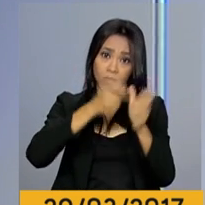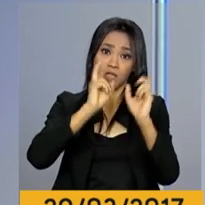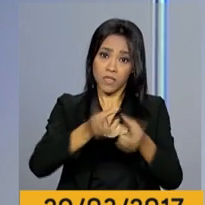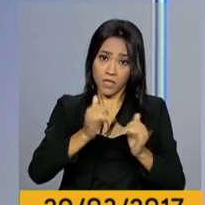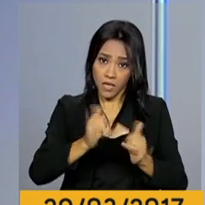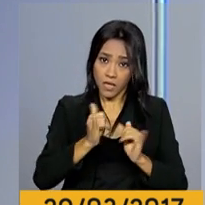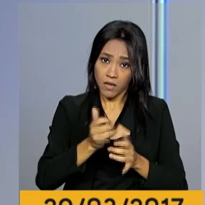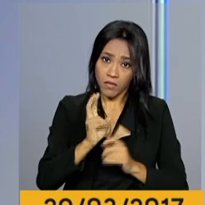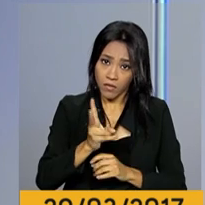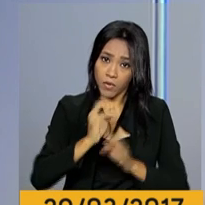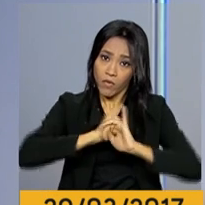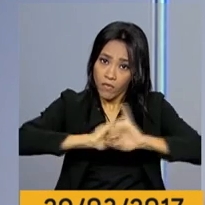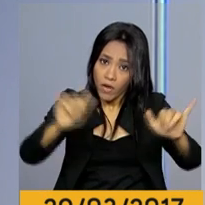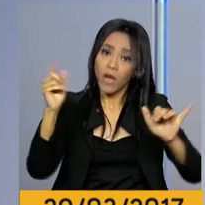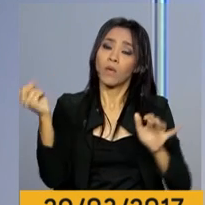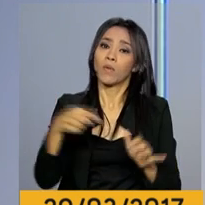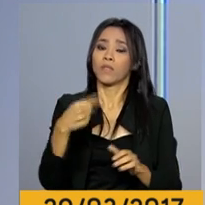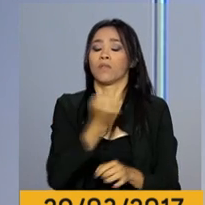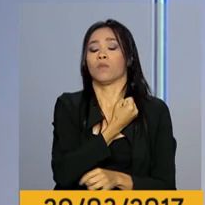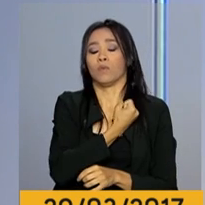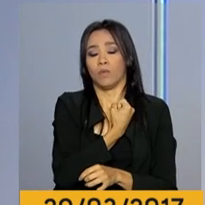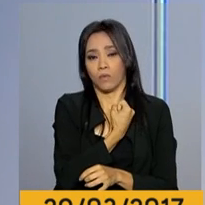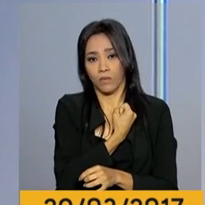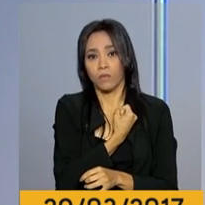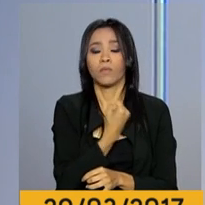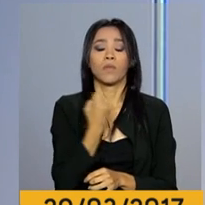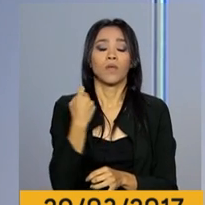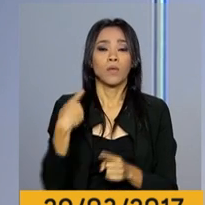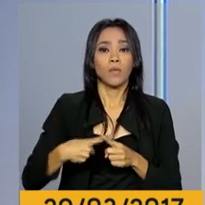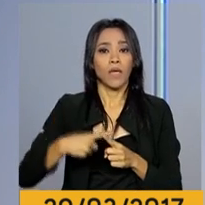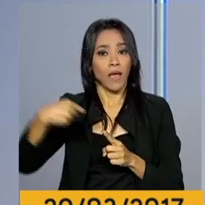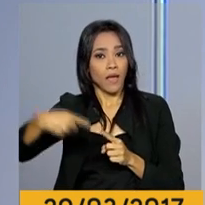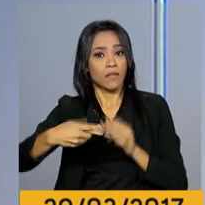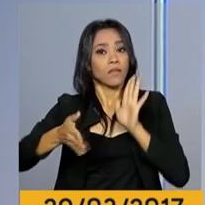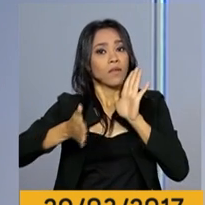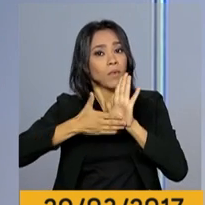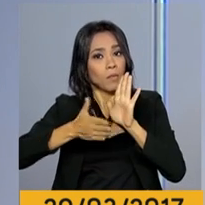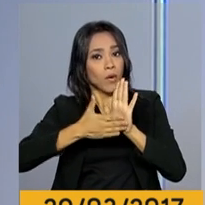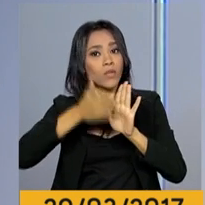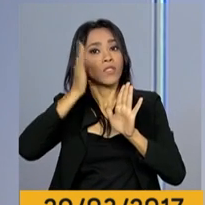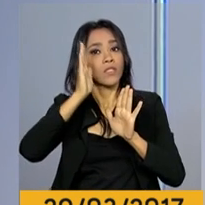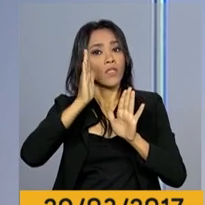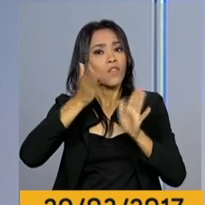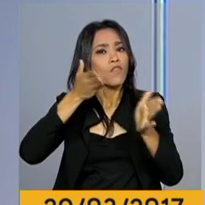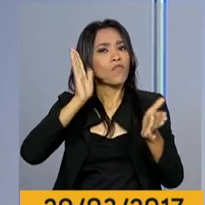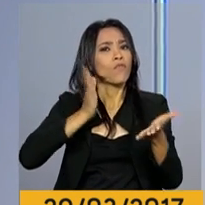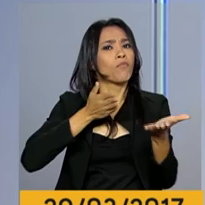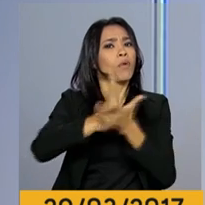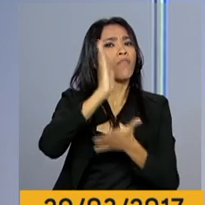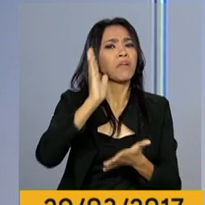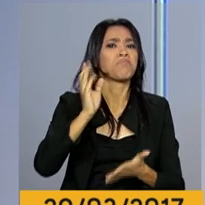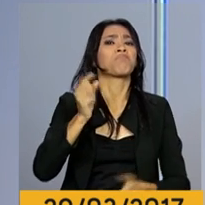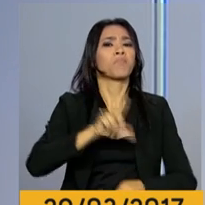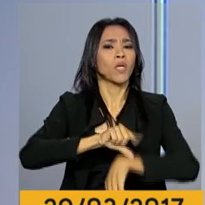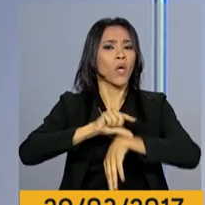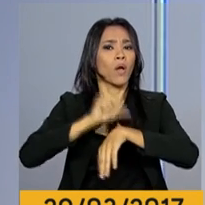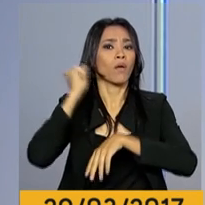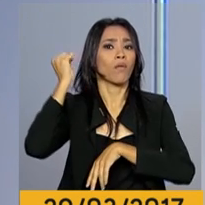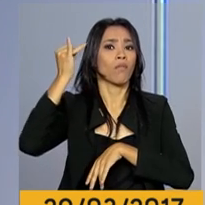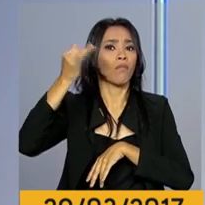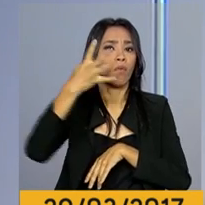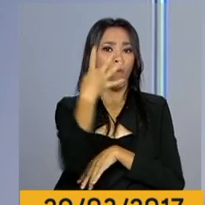porque este esta proposta foi aprovada às quatro e meia da manhã de madrugada